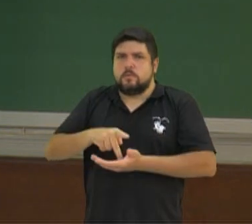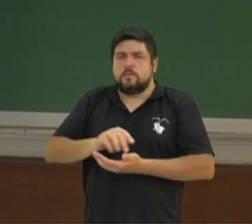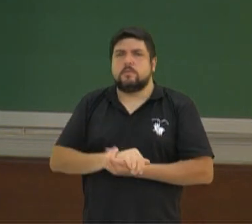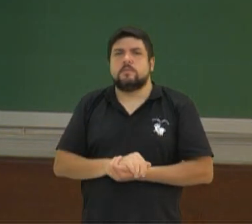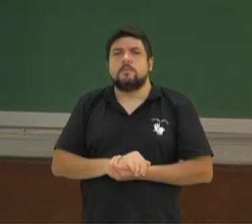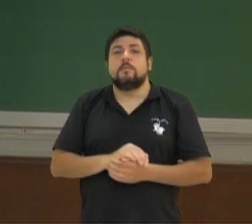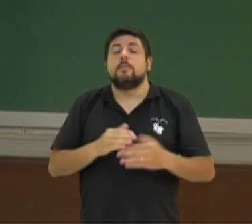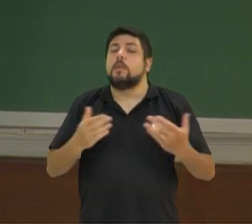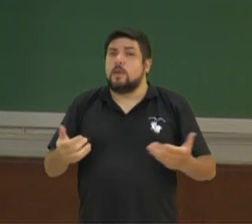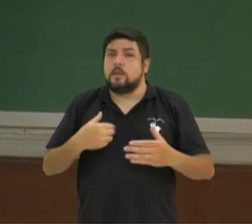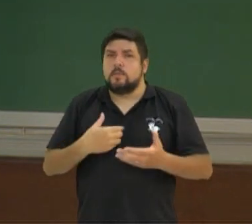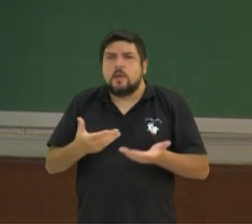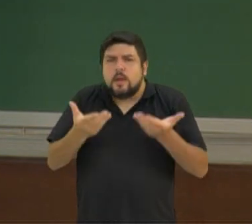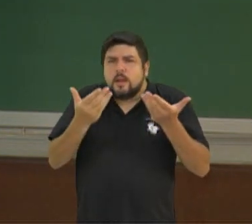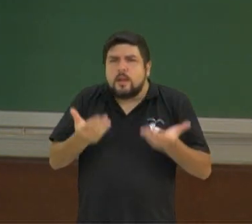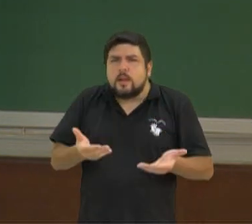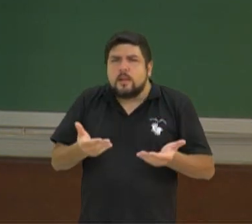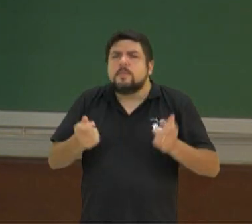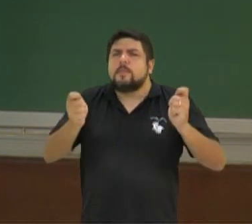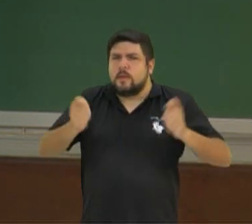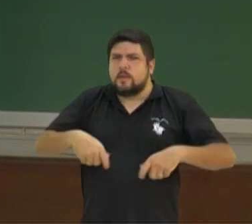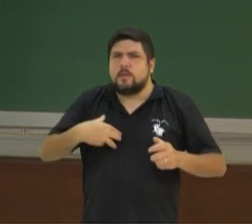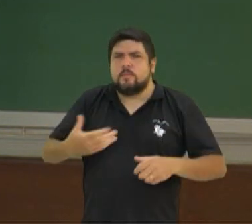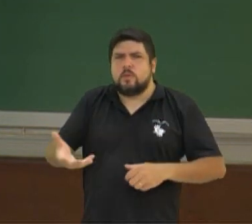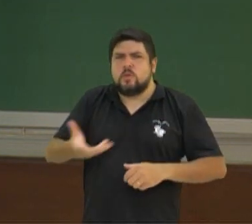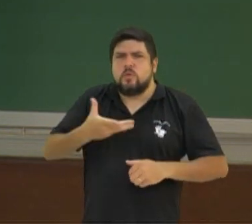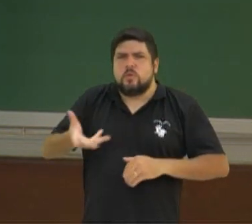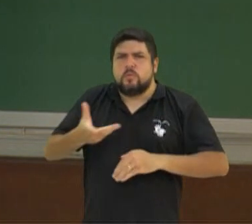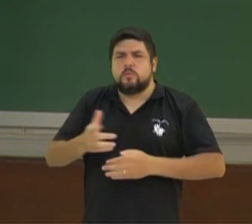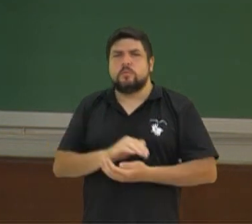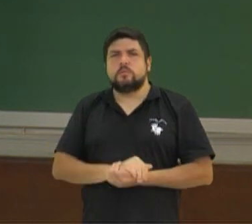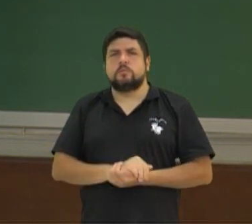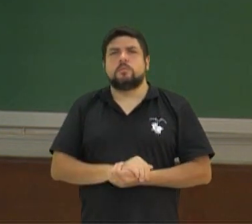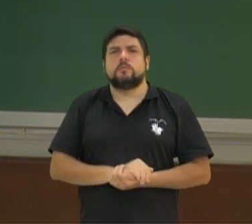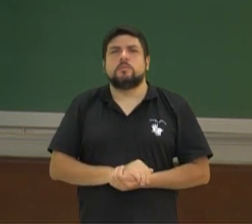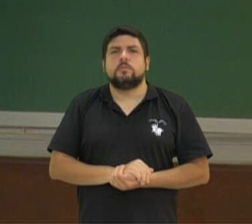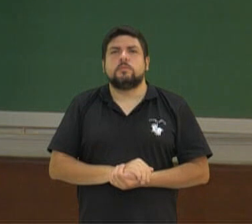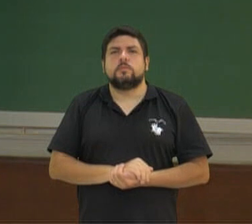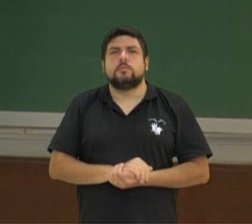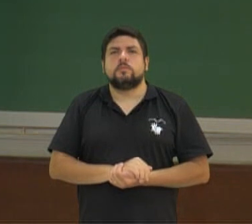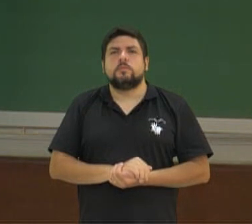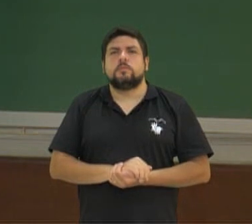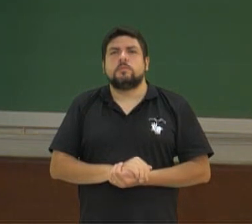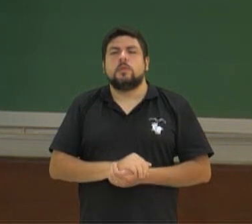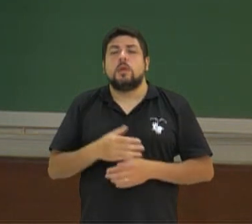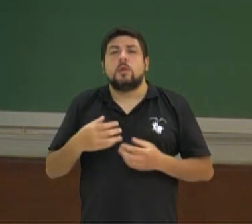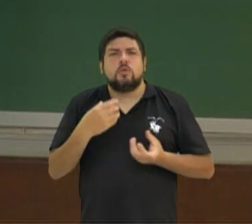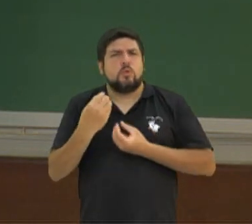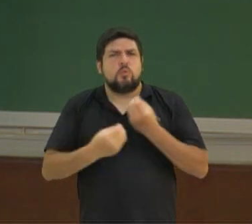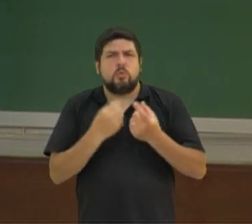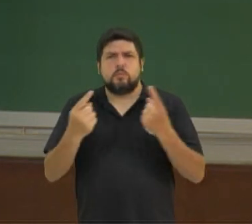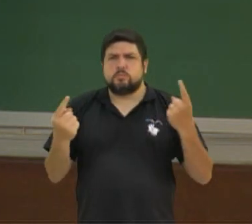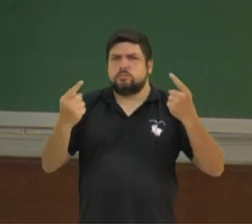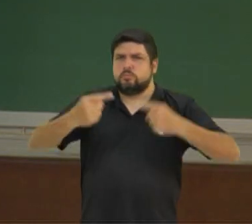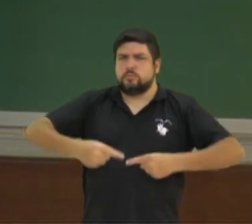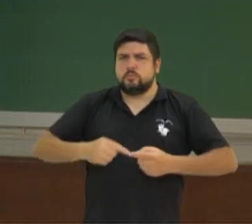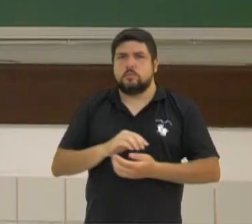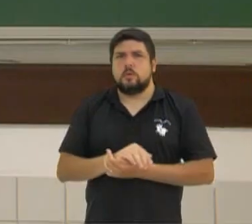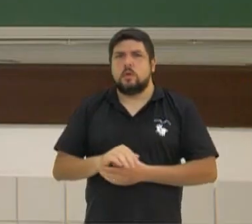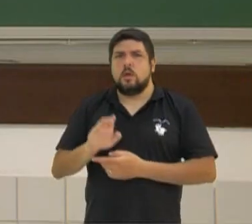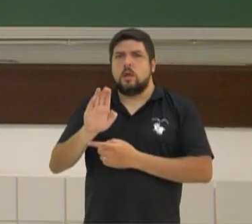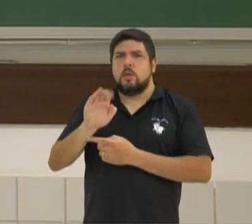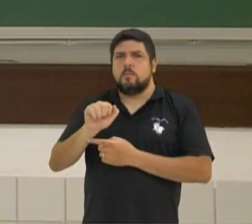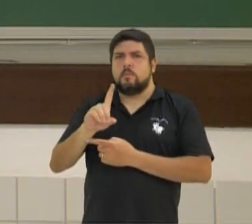Então, apesar de ser ela bem leve, né, ela consegue pegar uma velocidade muito grande. Como que é as competições, né? Então, dentro do badminton